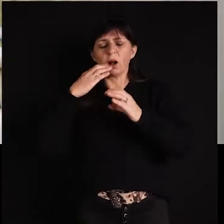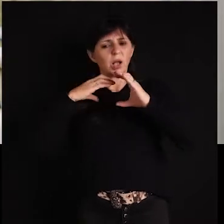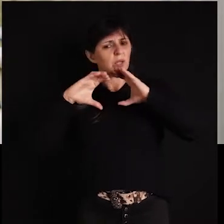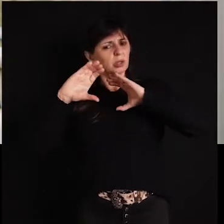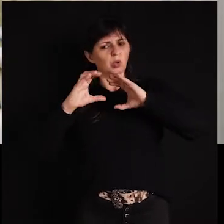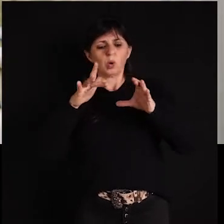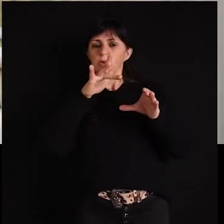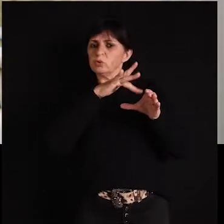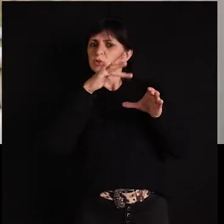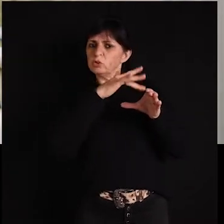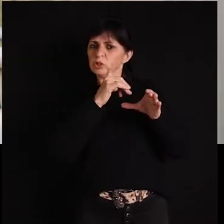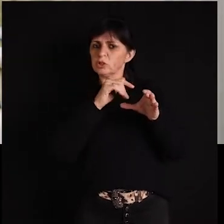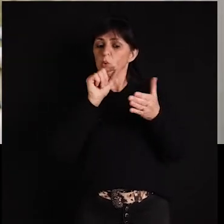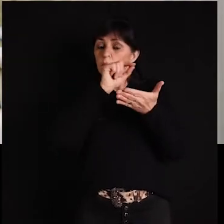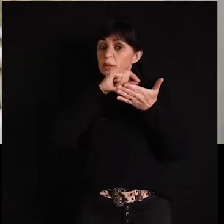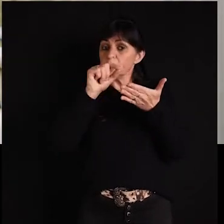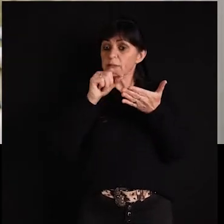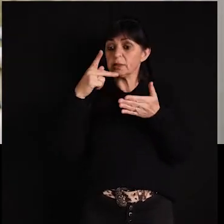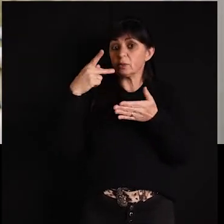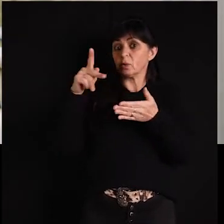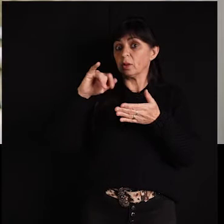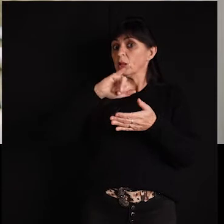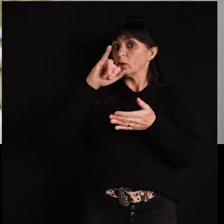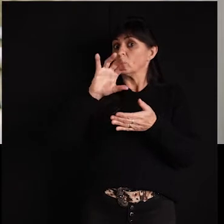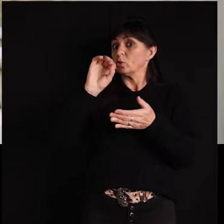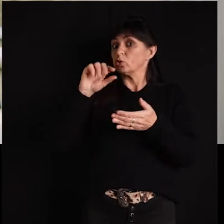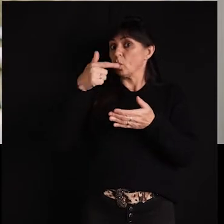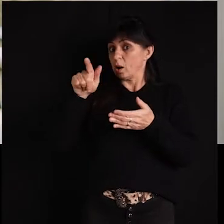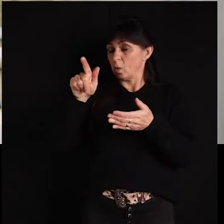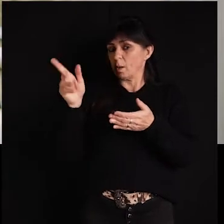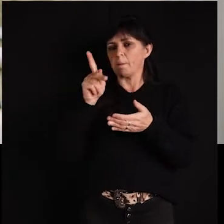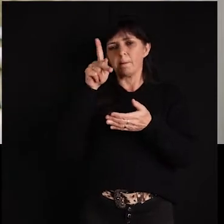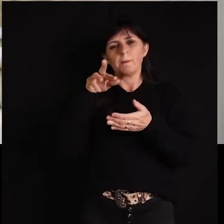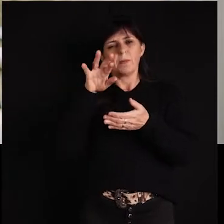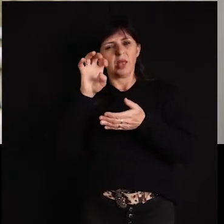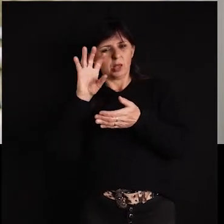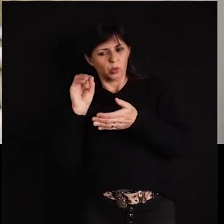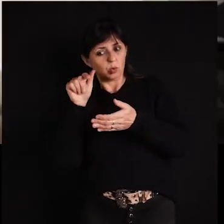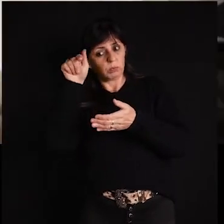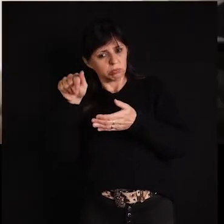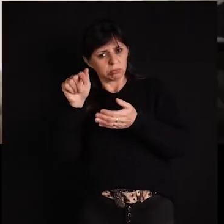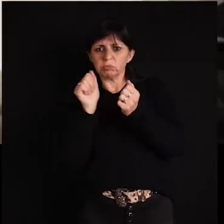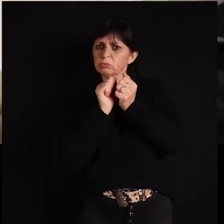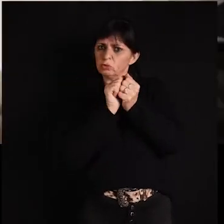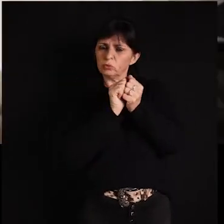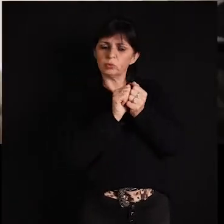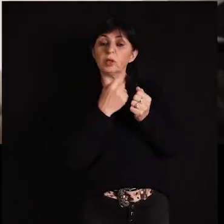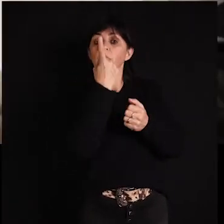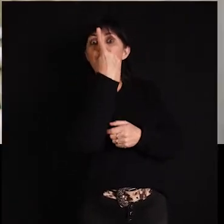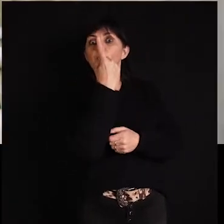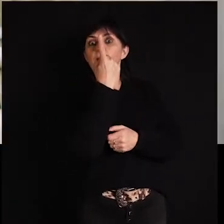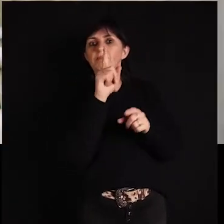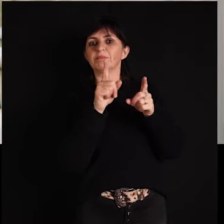letras do João Alberto Preto com as melodias dos componentes dos Monarcas. E assim sobrou essa para mim